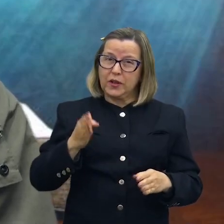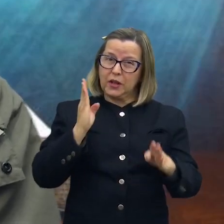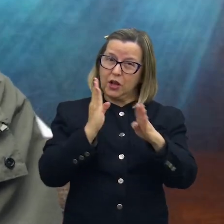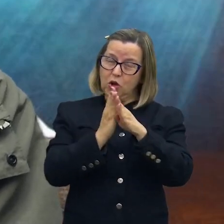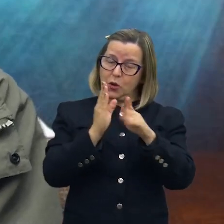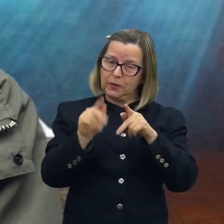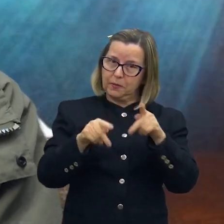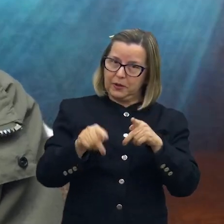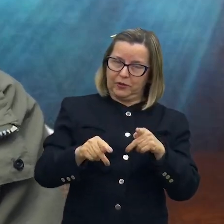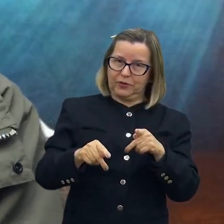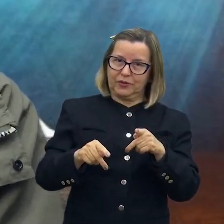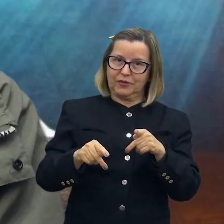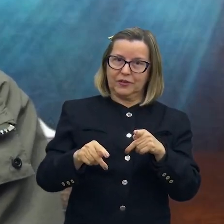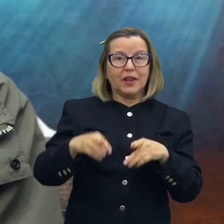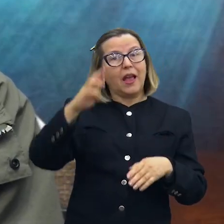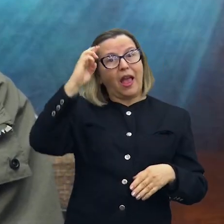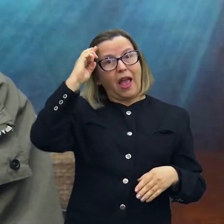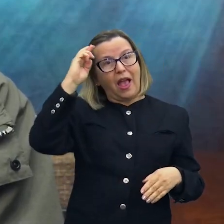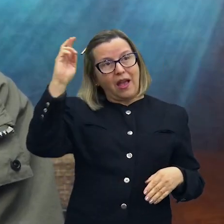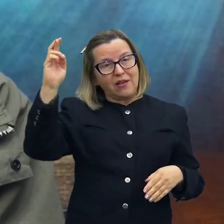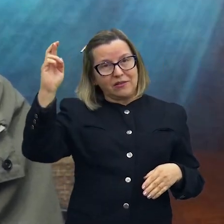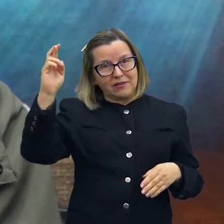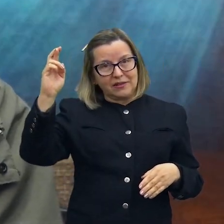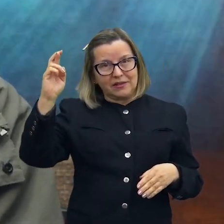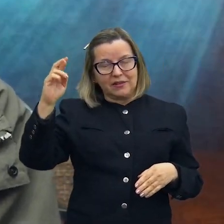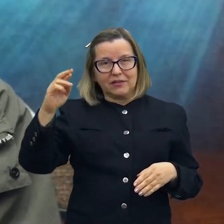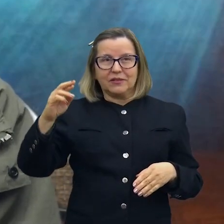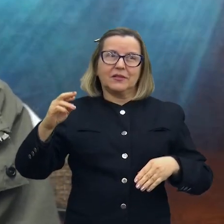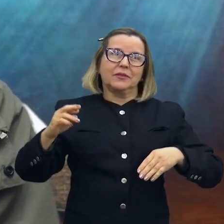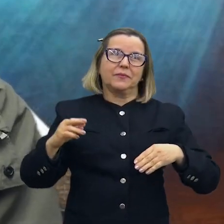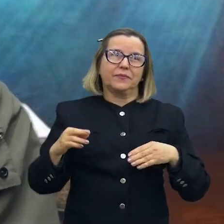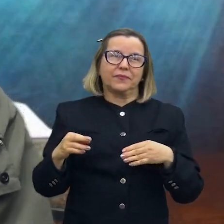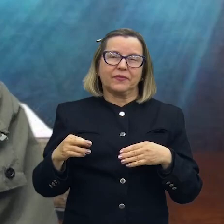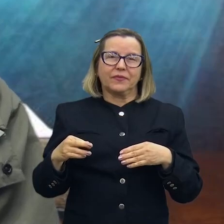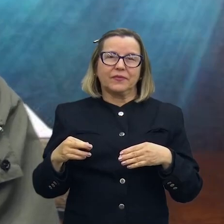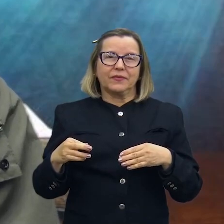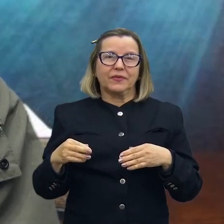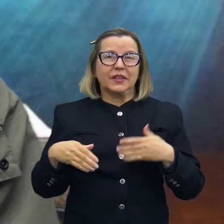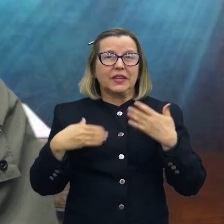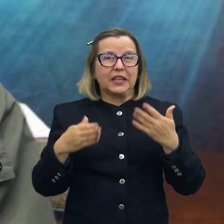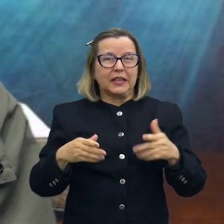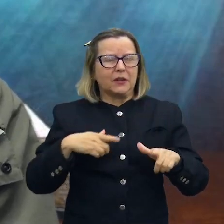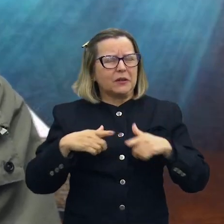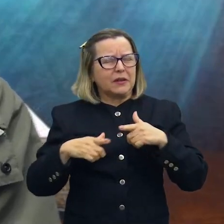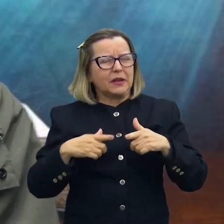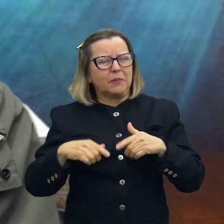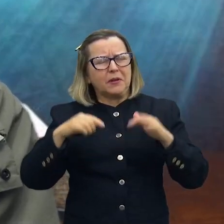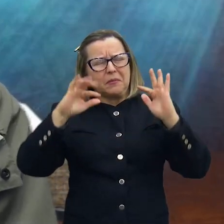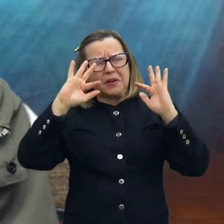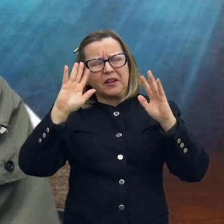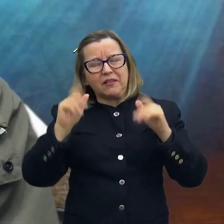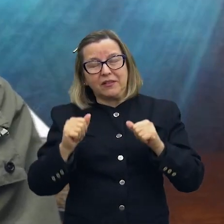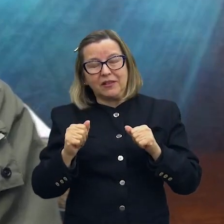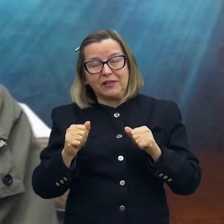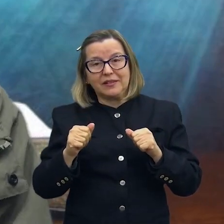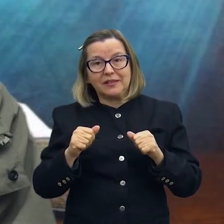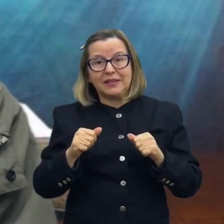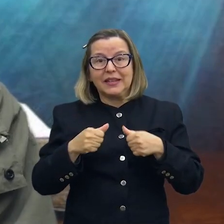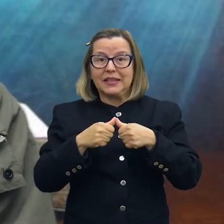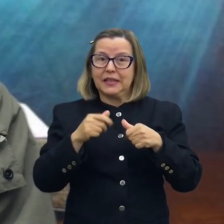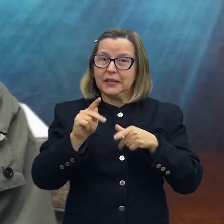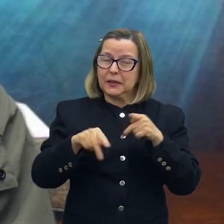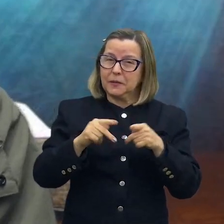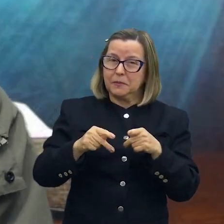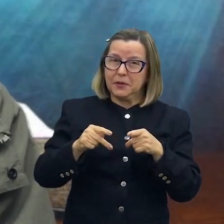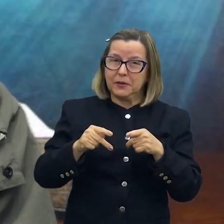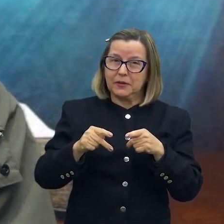pessoas que o Senhor coloca-os um trabalho maravilhoso, eles amam o trabalho, eles acordam de manhã com